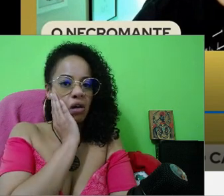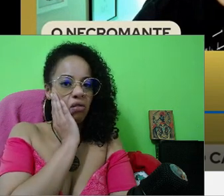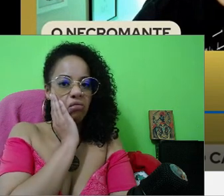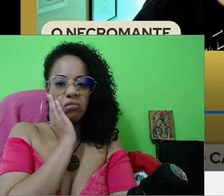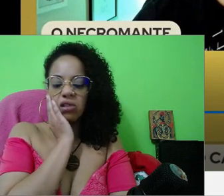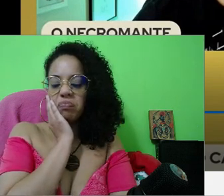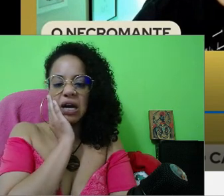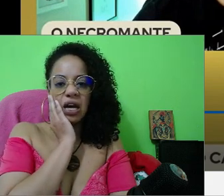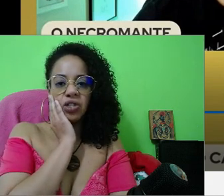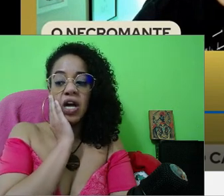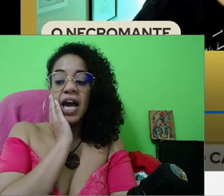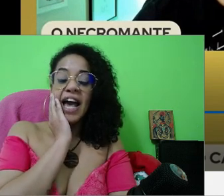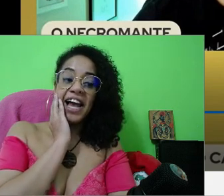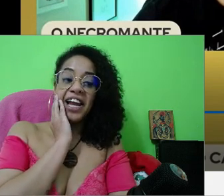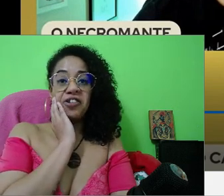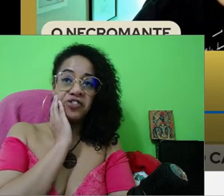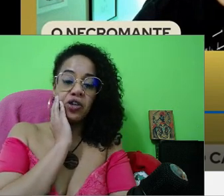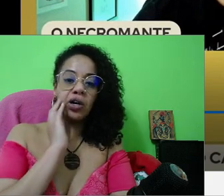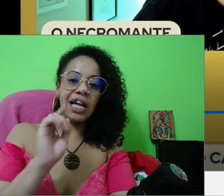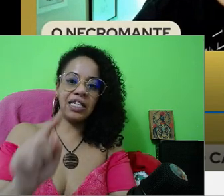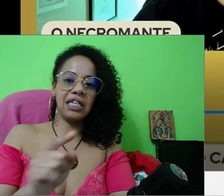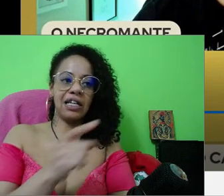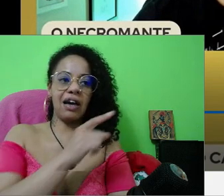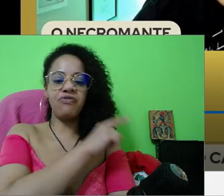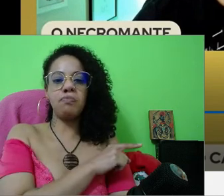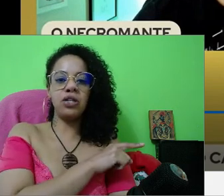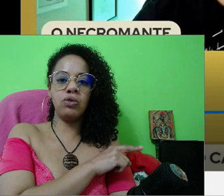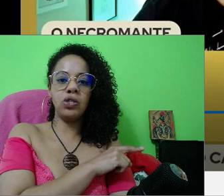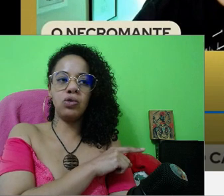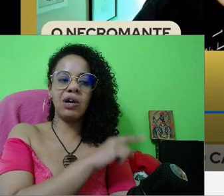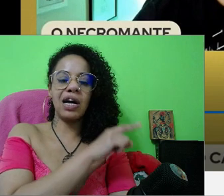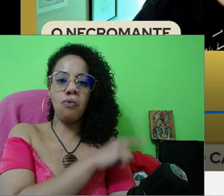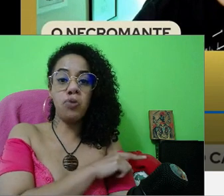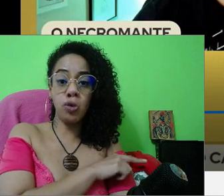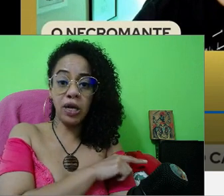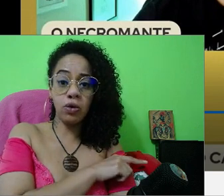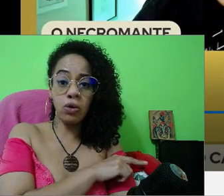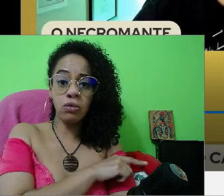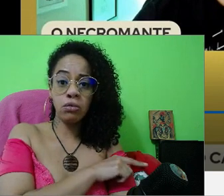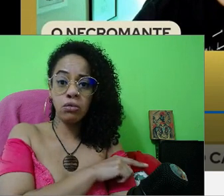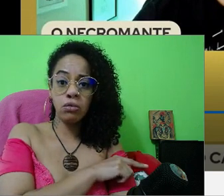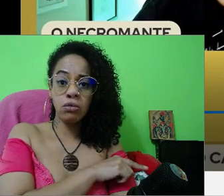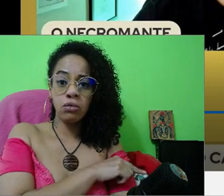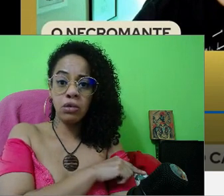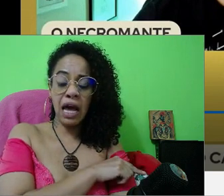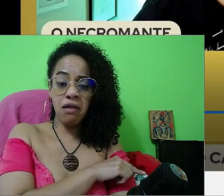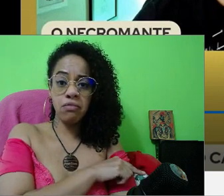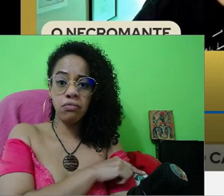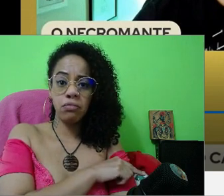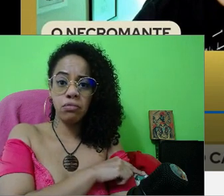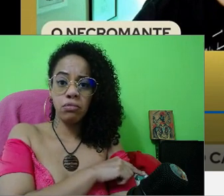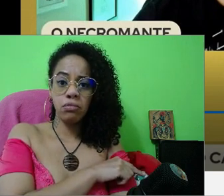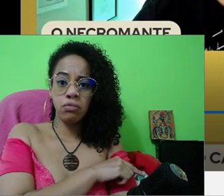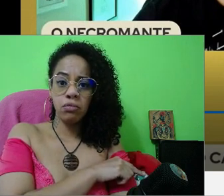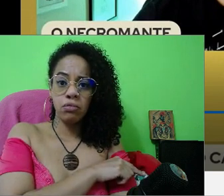do céu que bate ela convidou quer dizer você tá afirmando isso no canal público né